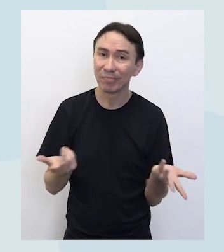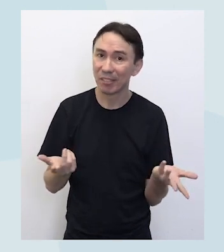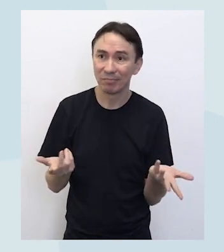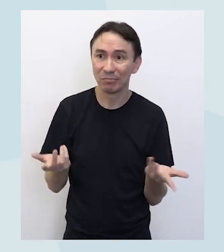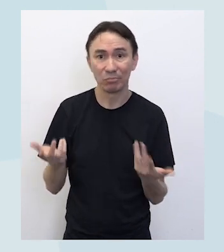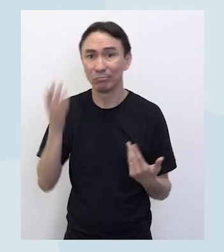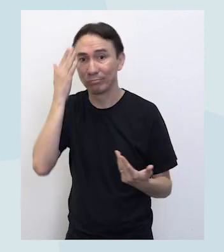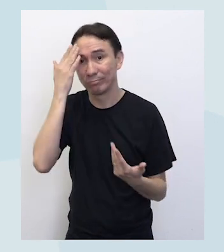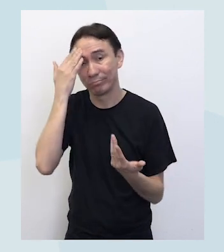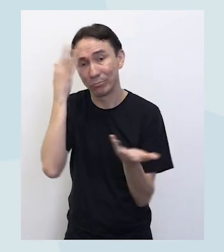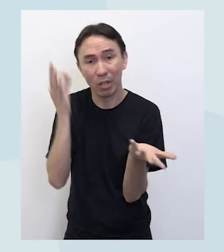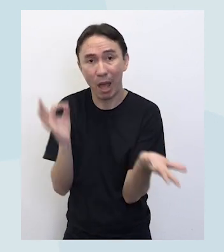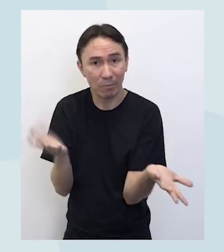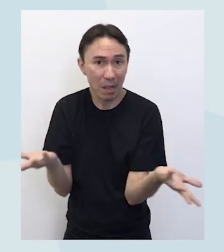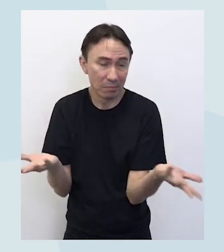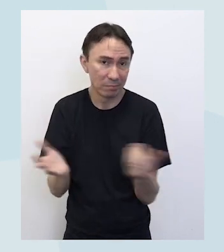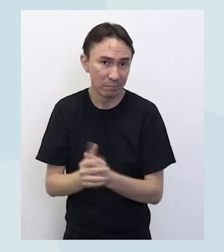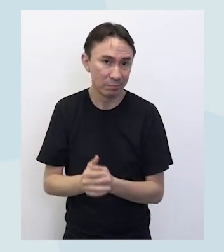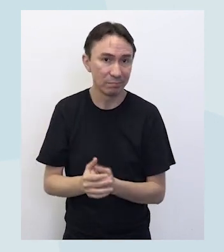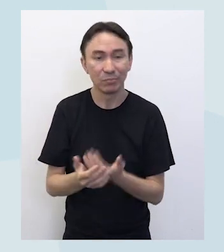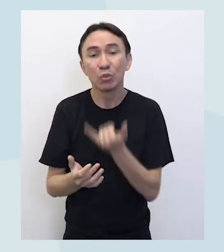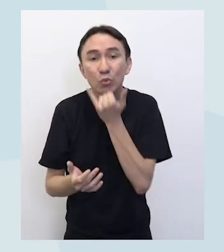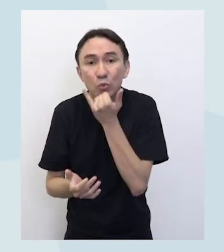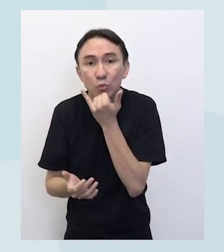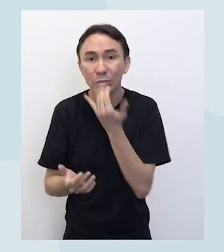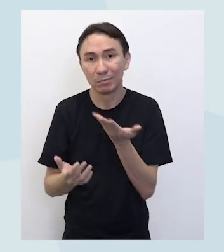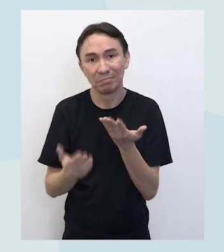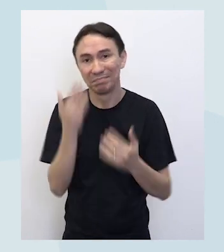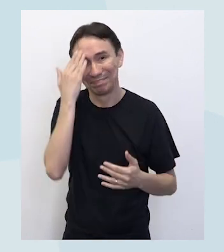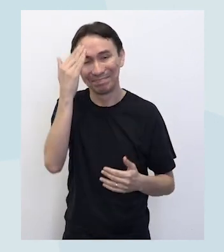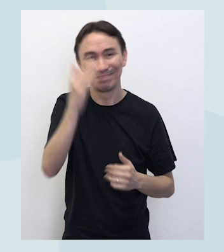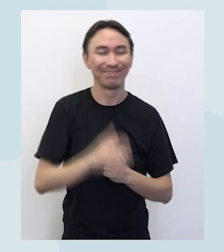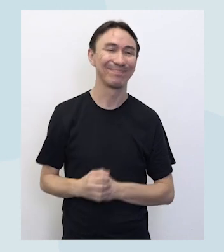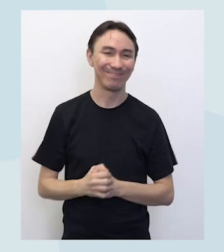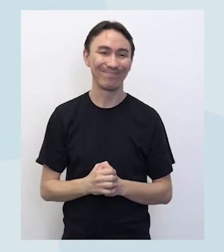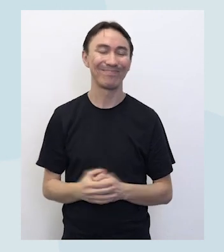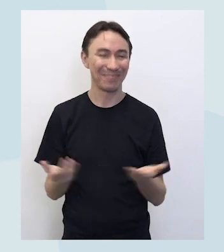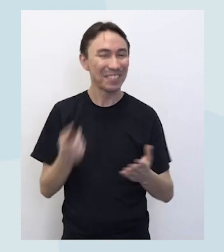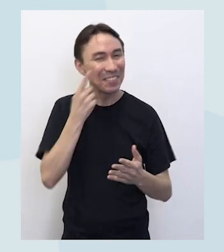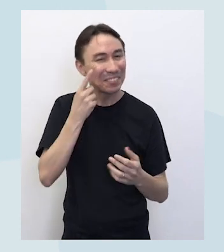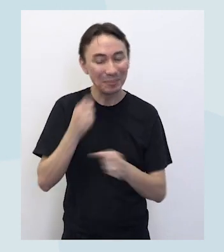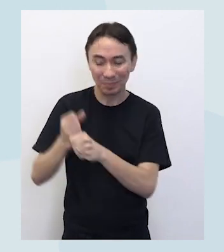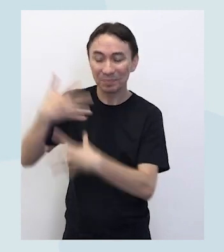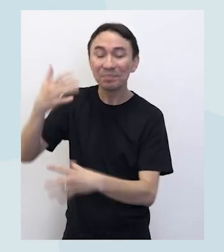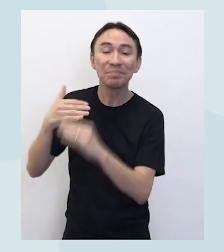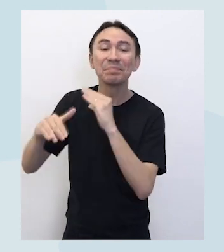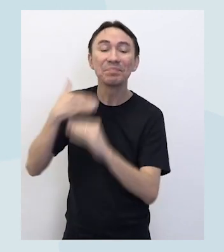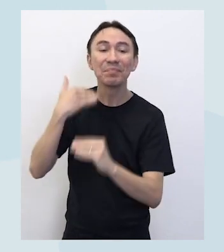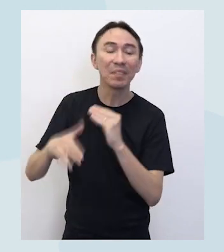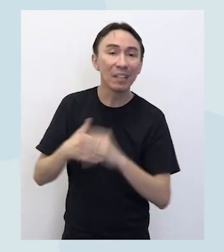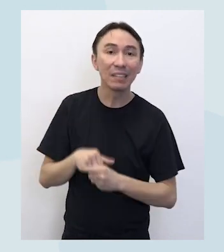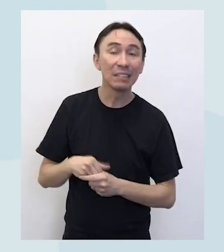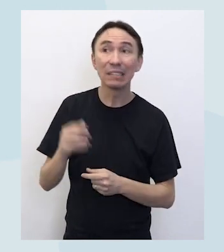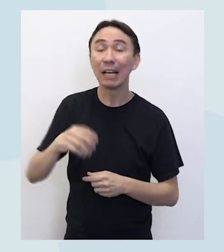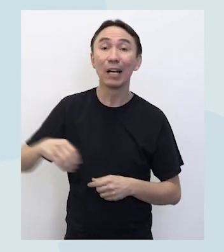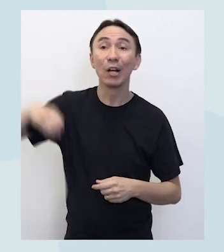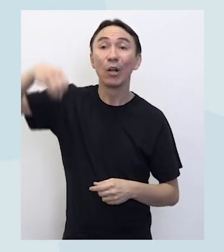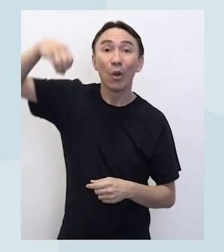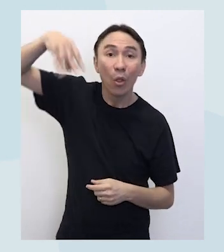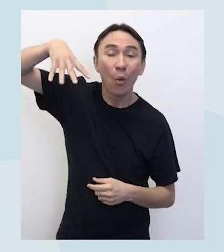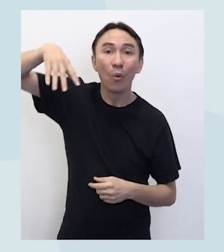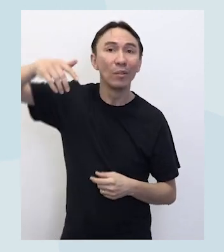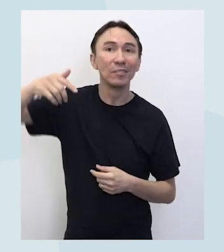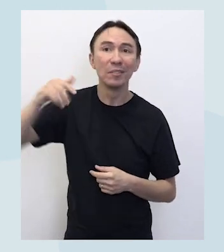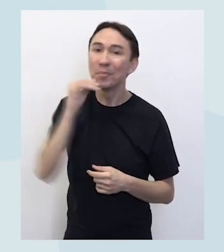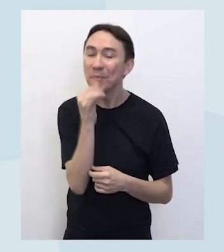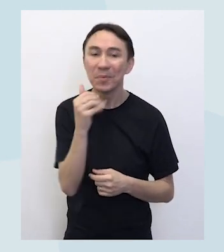tá bom, gente? Obrigada e desculpem. Agora vamos voltar aí, professora Fernanda, com a interação do chat? Vamos, turma, mesmo sem luz, eu consegui ler